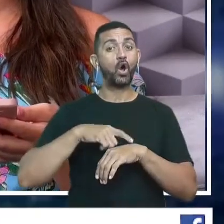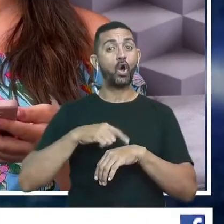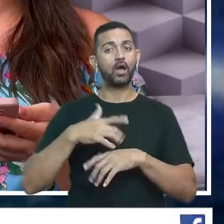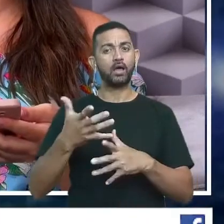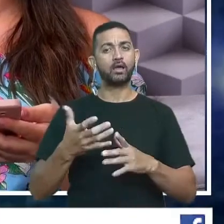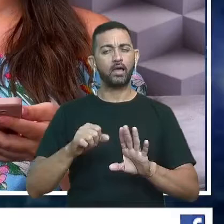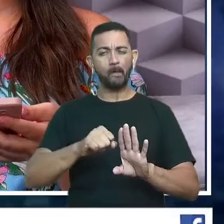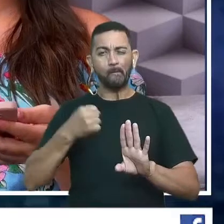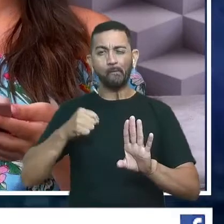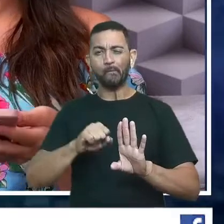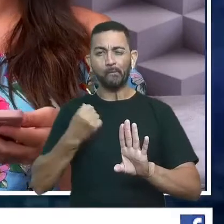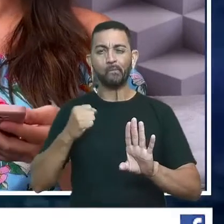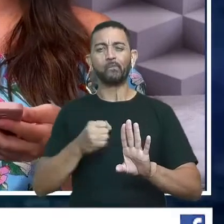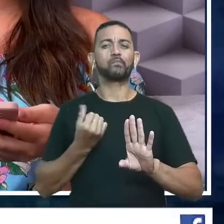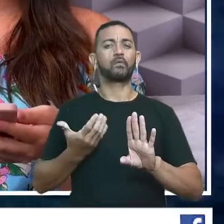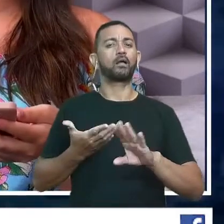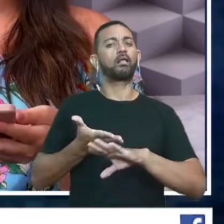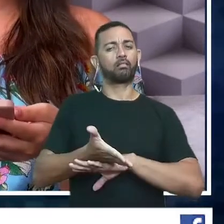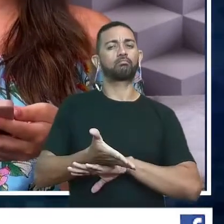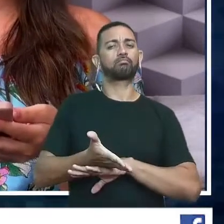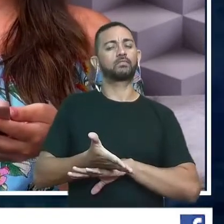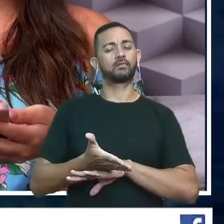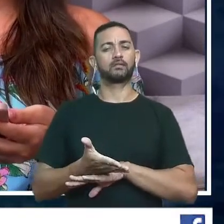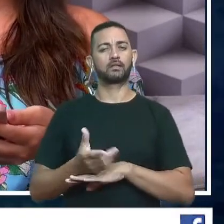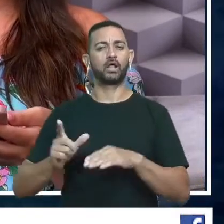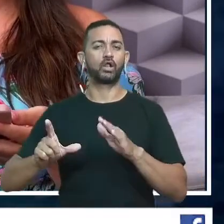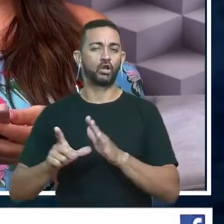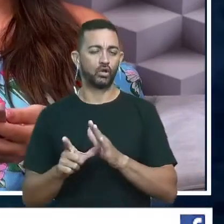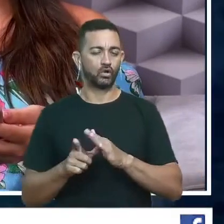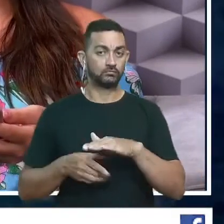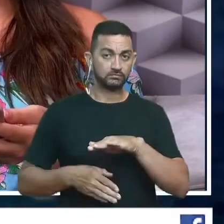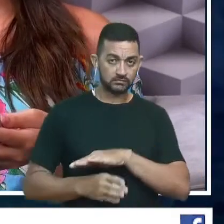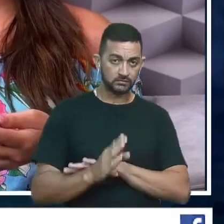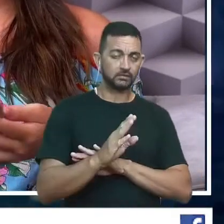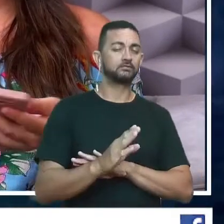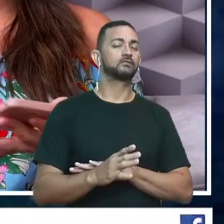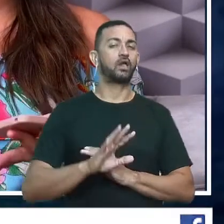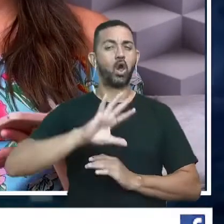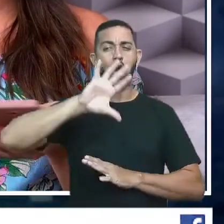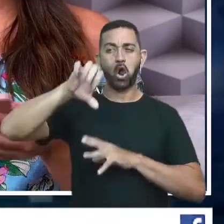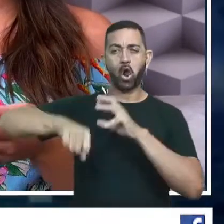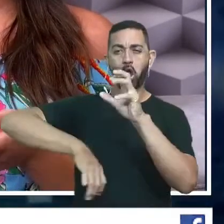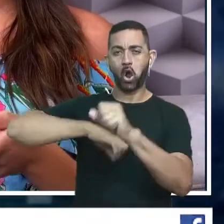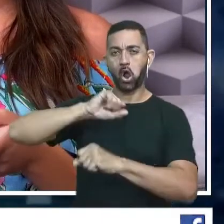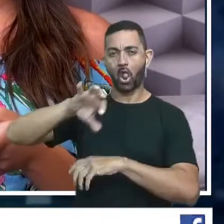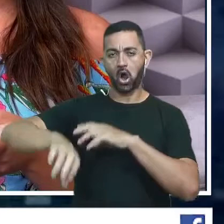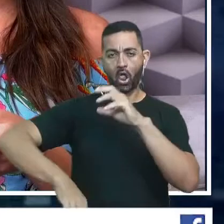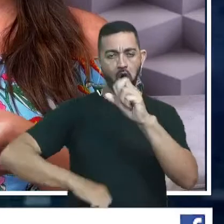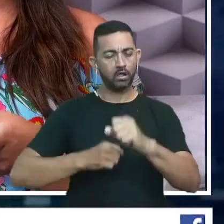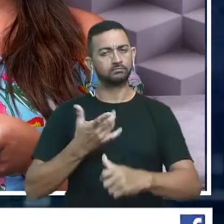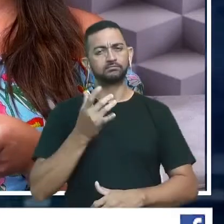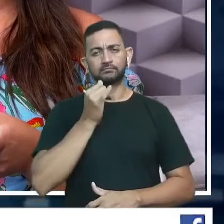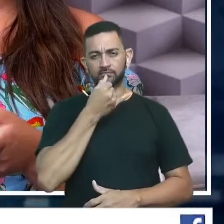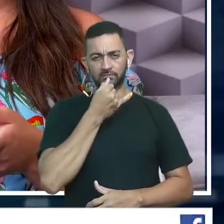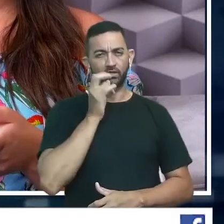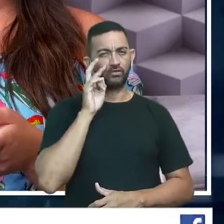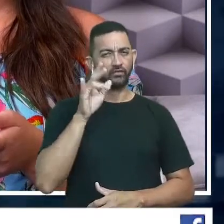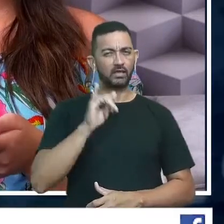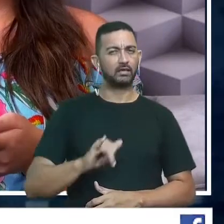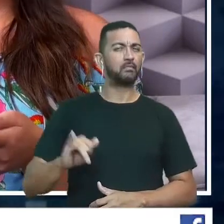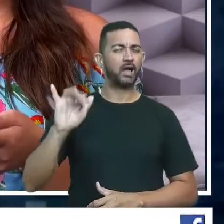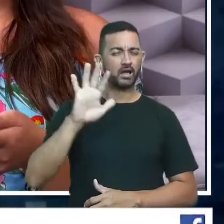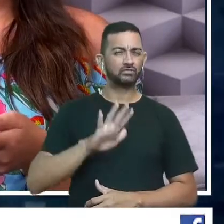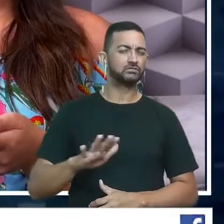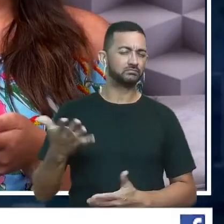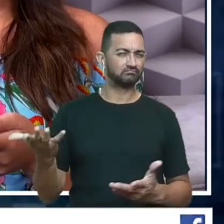vai ver o momento que eles tenta arrombar que eles arrumam mesmo à porta do estabelecimento para entrar dentro e fazer o roubo né gente muito triste